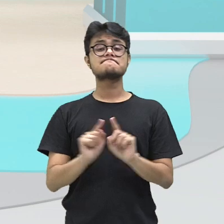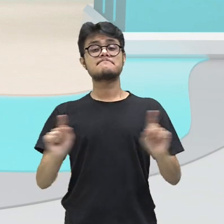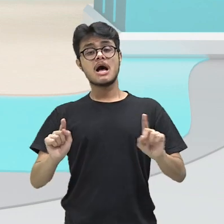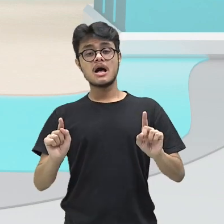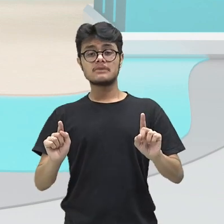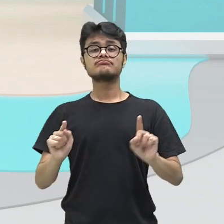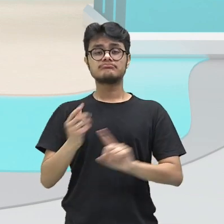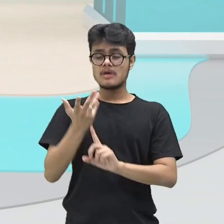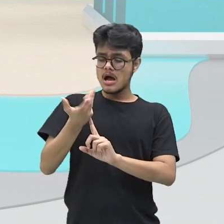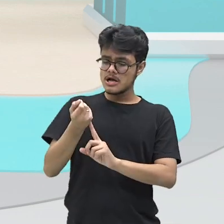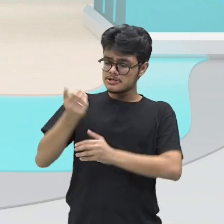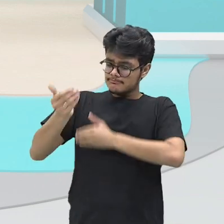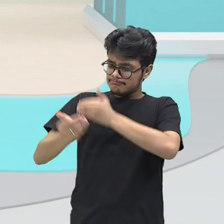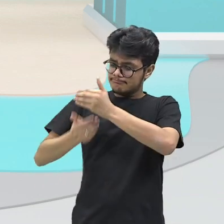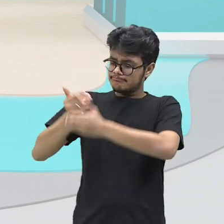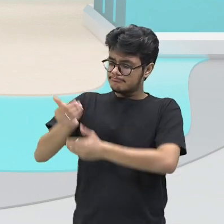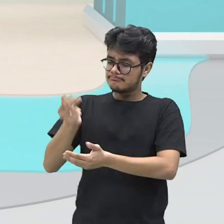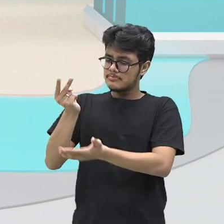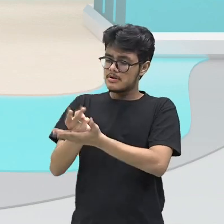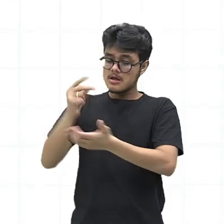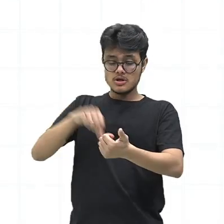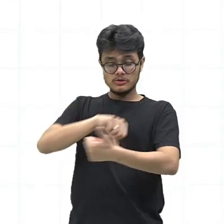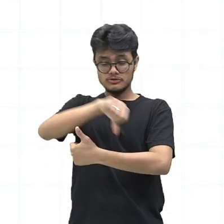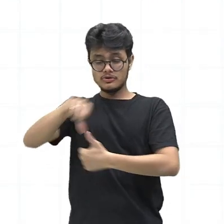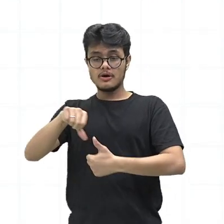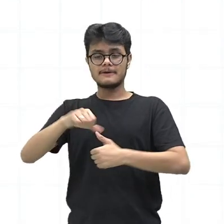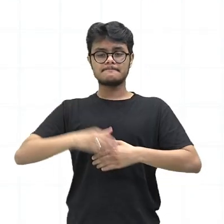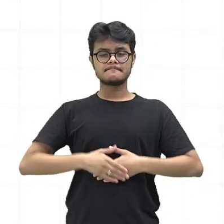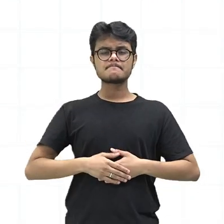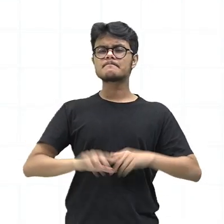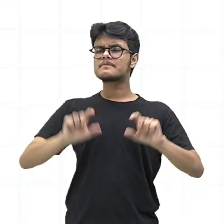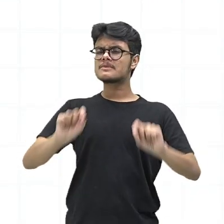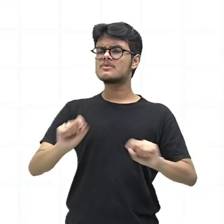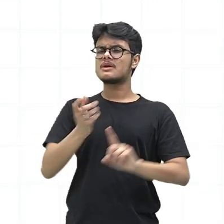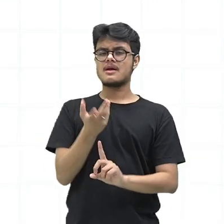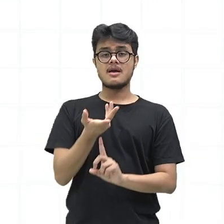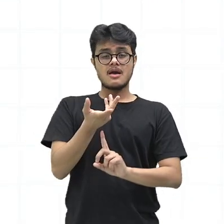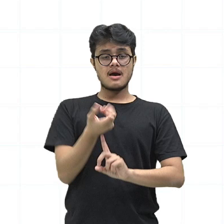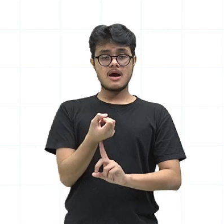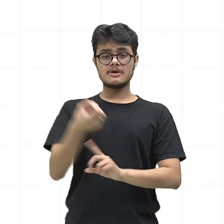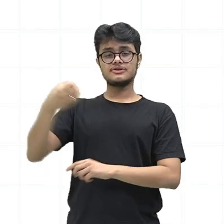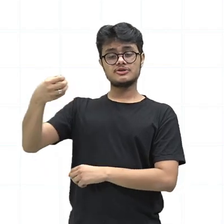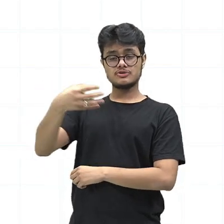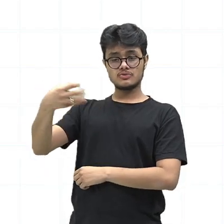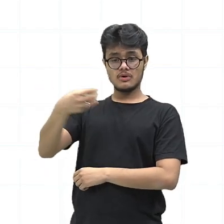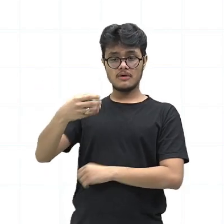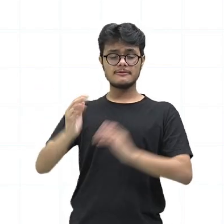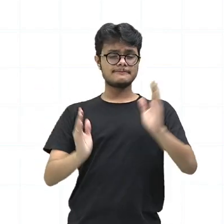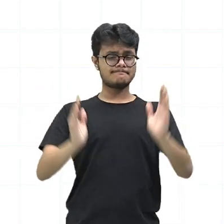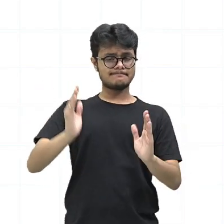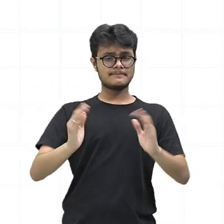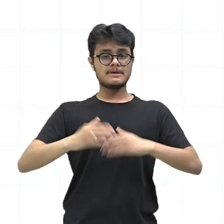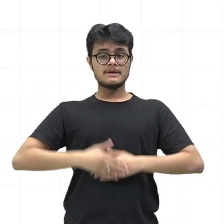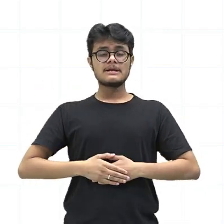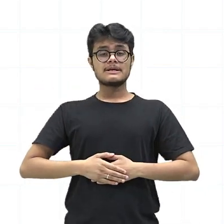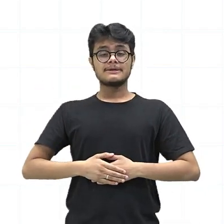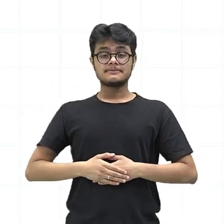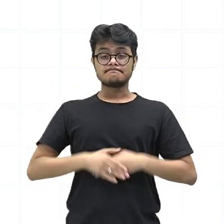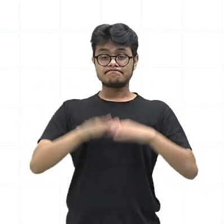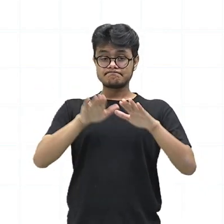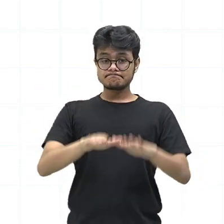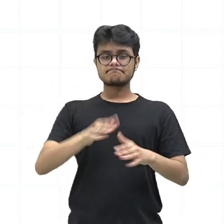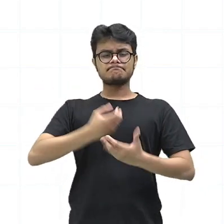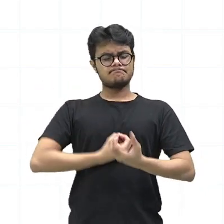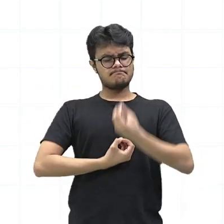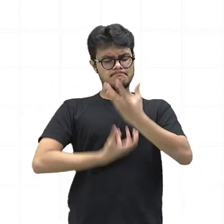evoluindo com o tempo. Aí a gente chega na arte moderna. O que foi essa arte moderna? Ela foi um conjunto de expressões artísticas com origem